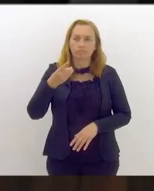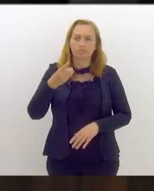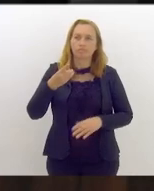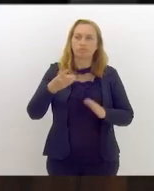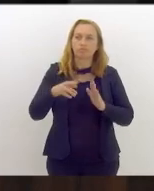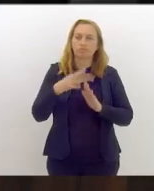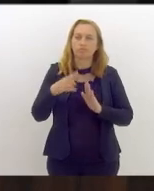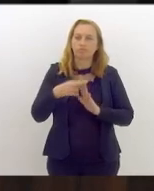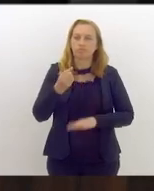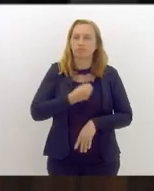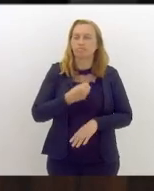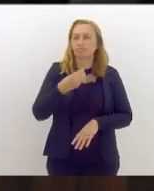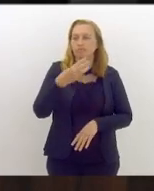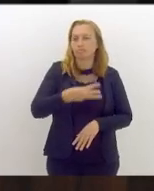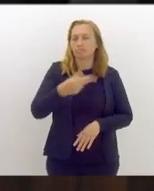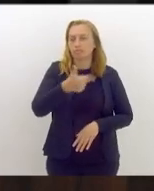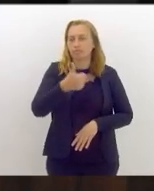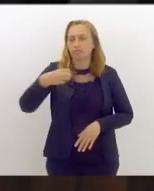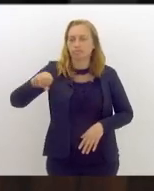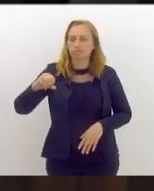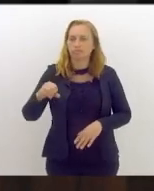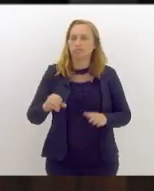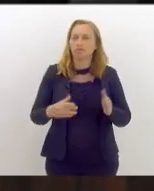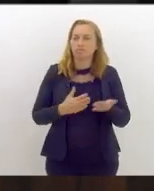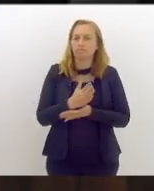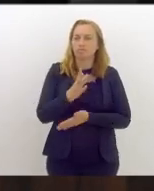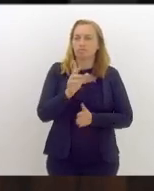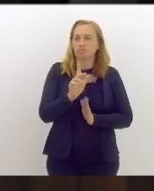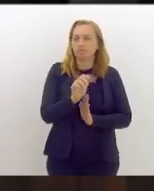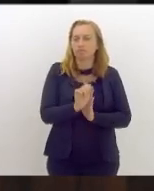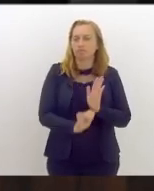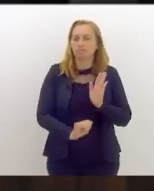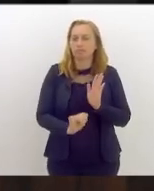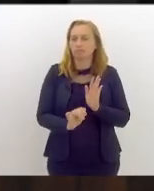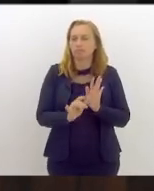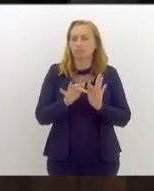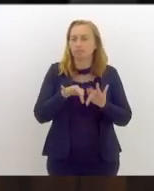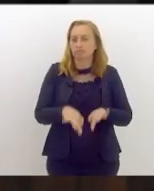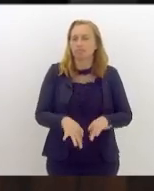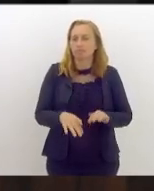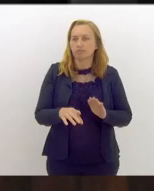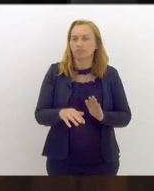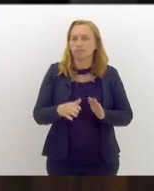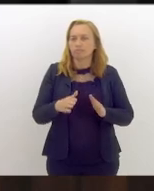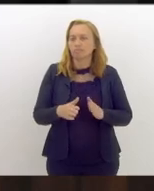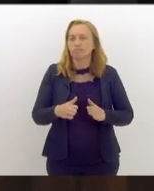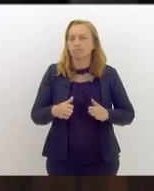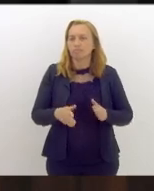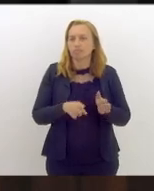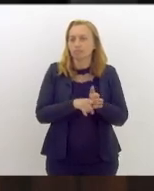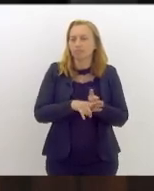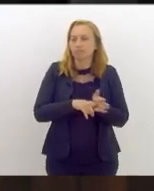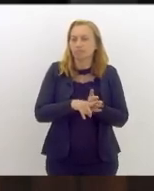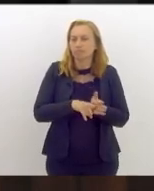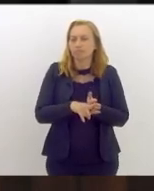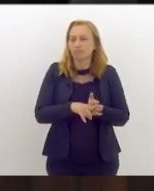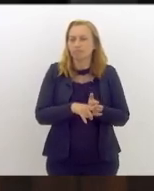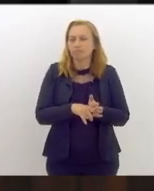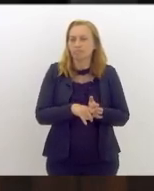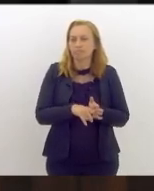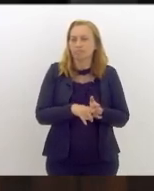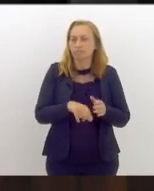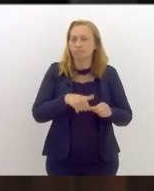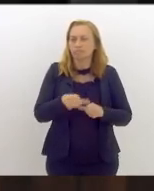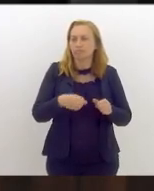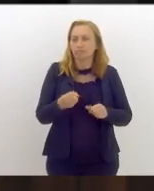resolução número 319 que a prova o relatório final e as conclusões da comissão parlamentar de inquérito destinada a investigar a tentativa de